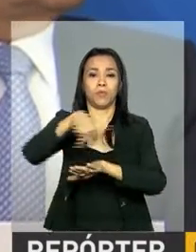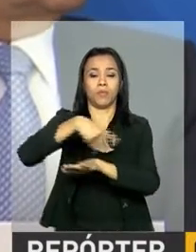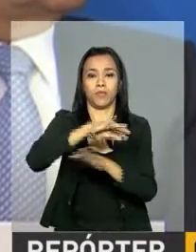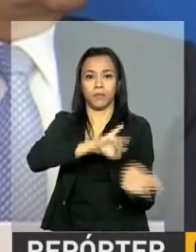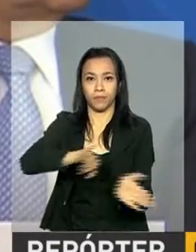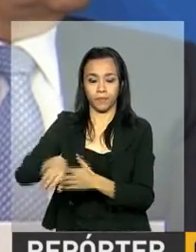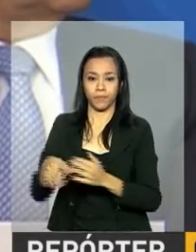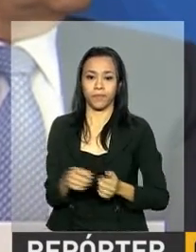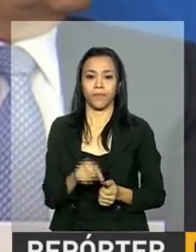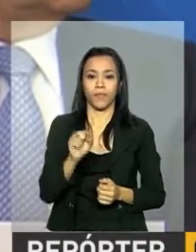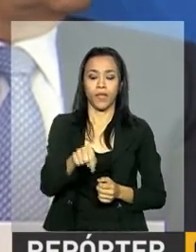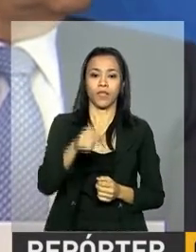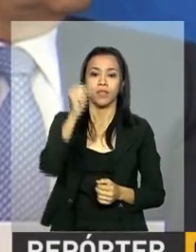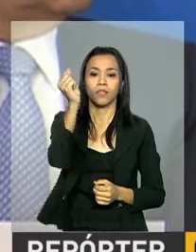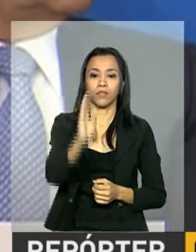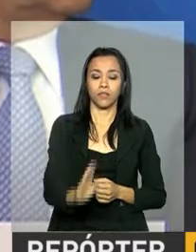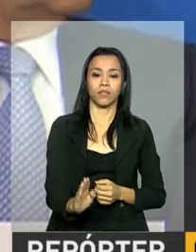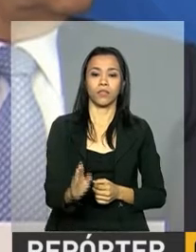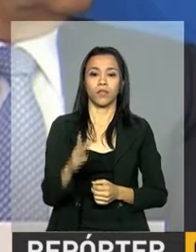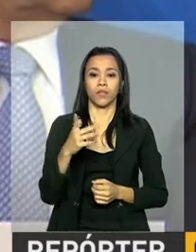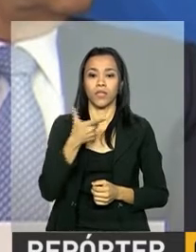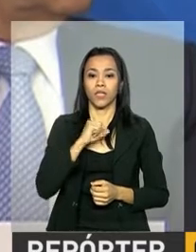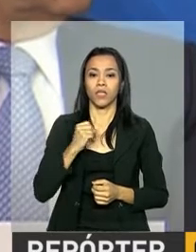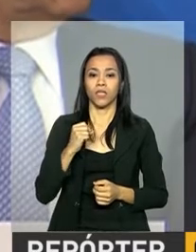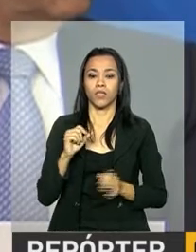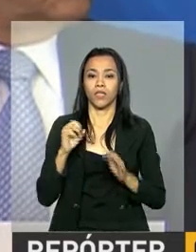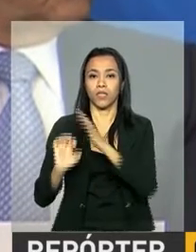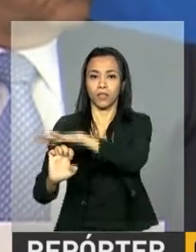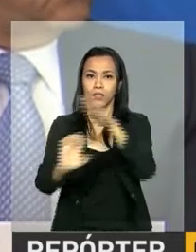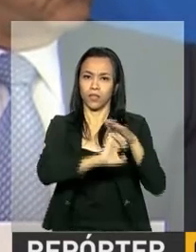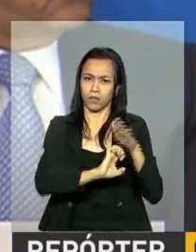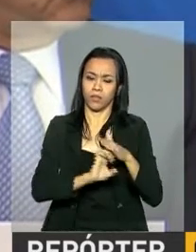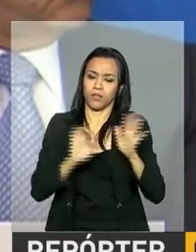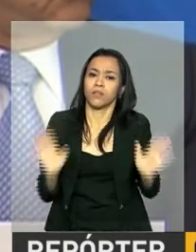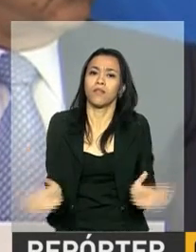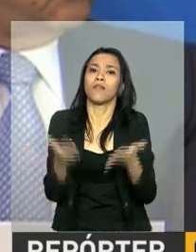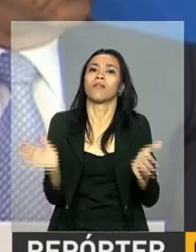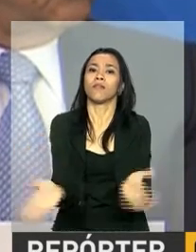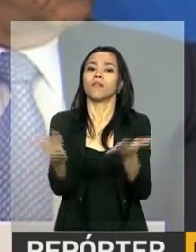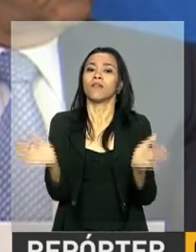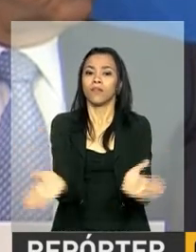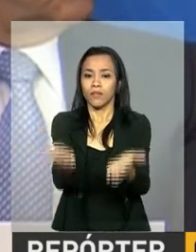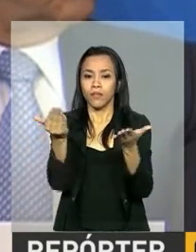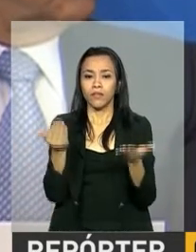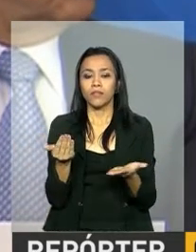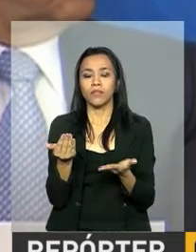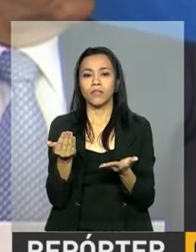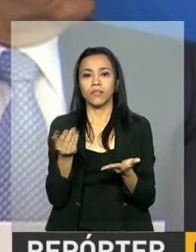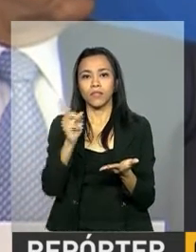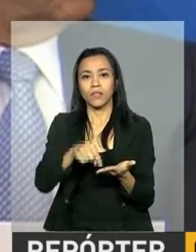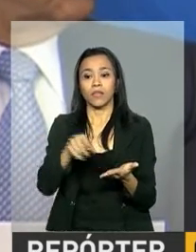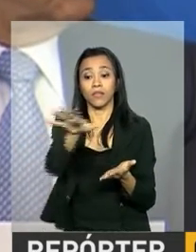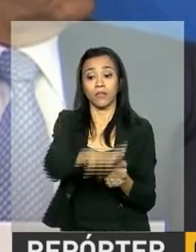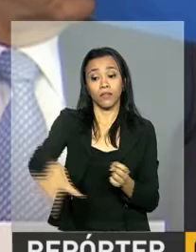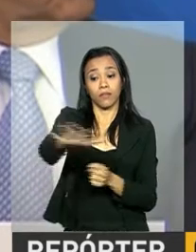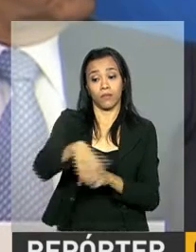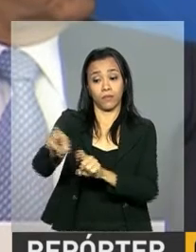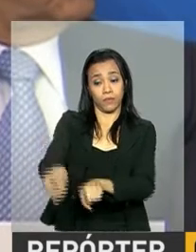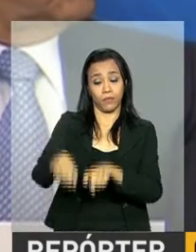aqueles que investiram mais em produtividade e o setor que mais se destaca é inquestionavelmente agricultura